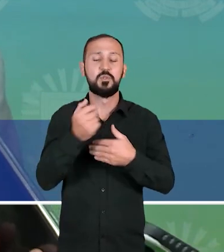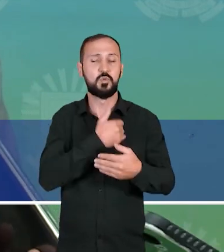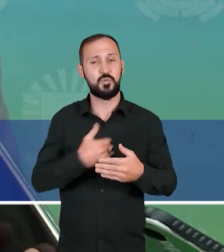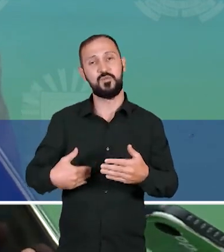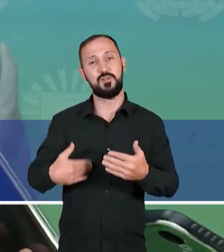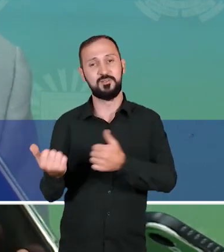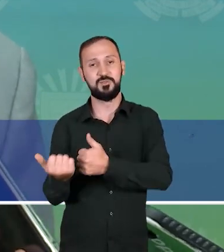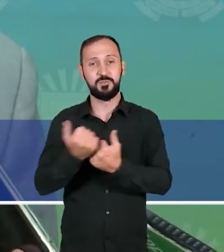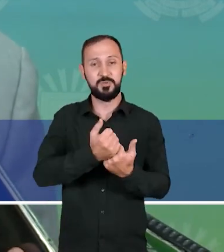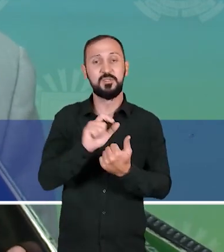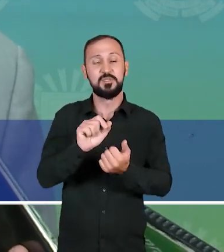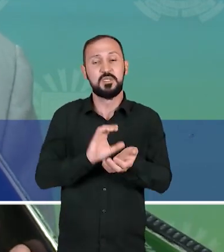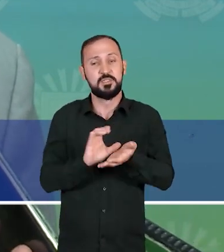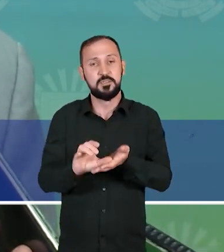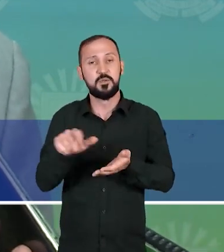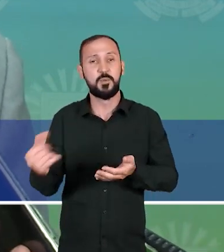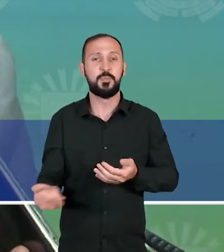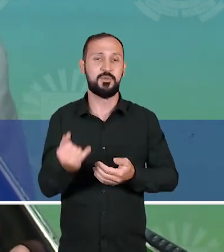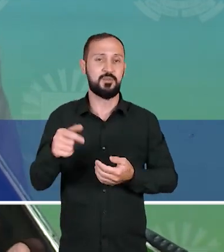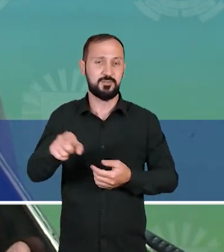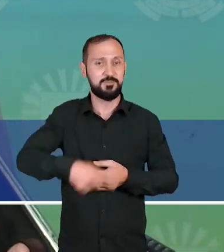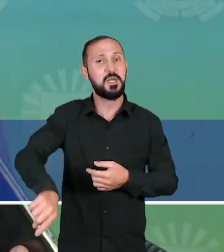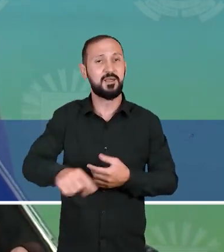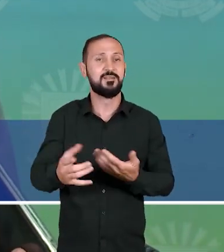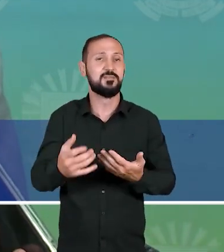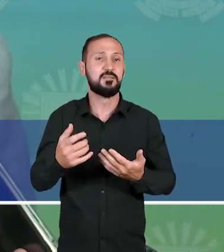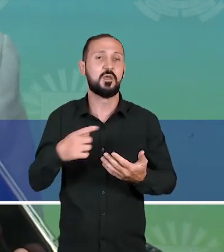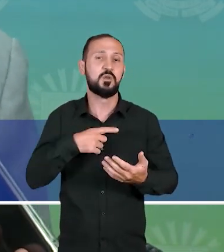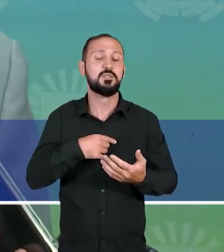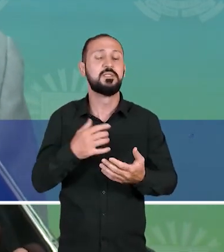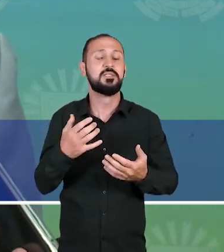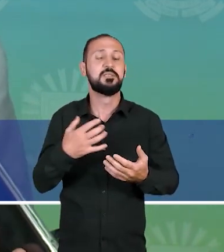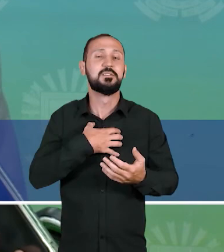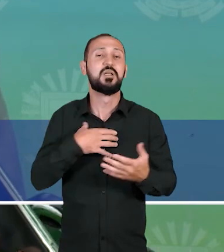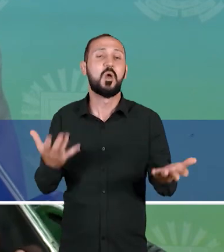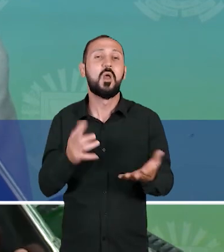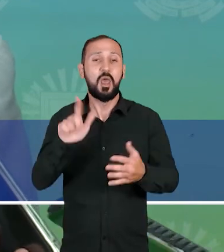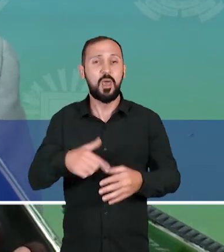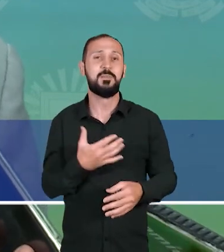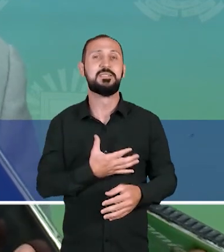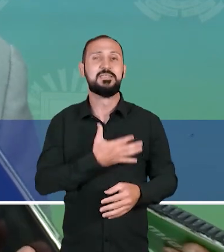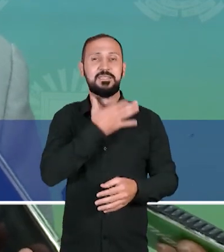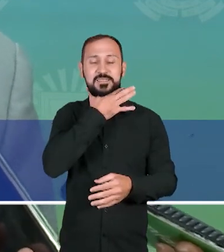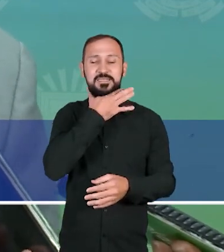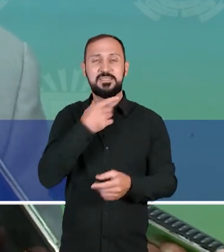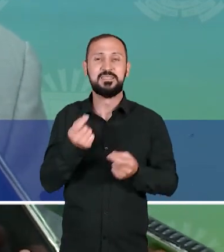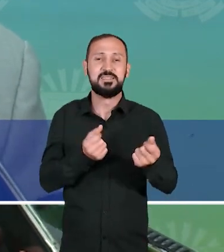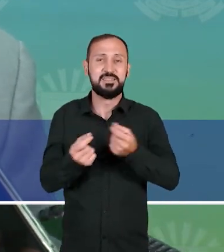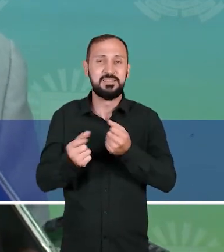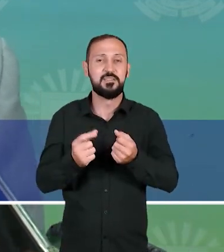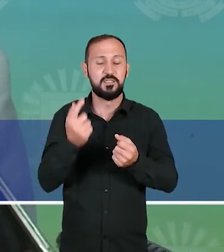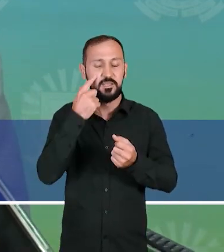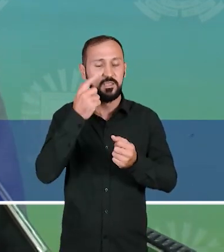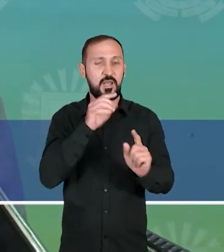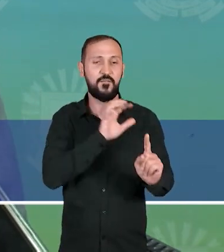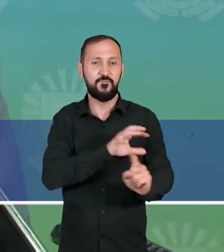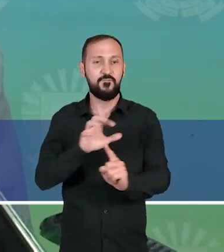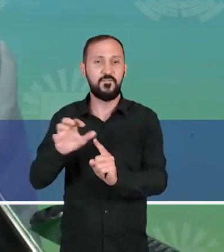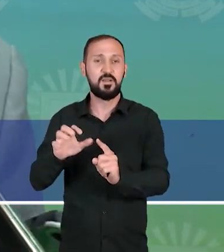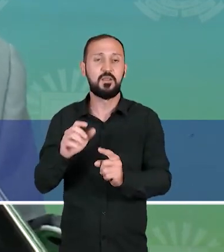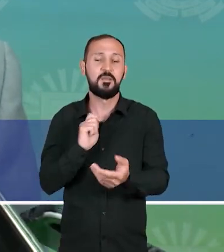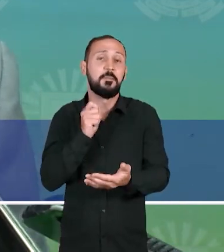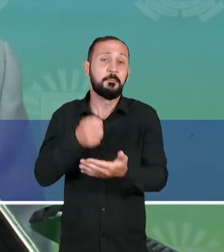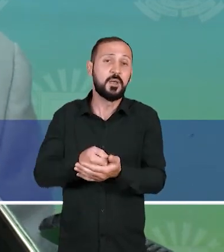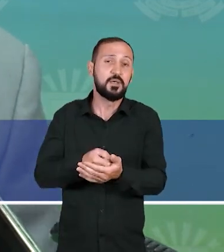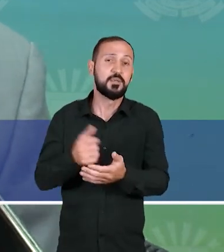do Estado e que esses recursos são vitais para ela. O que nós estamos atravessando é uma grave crise financeira que está repercutindo